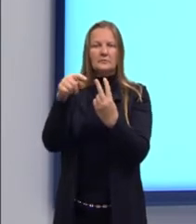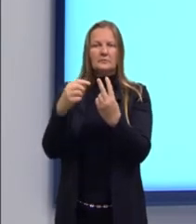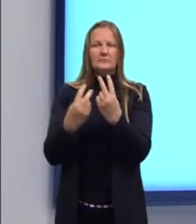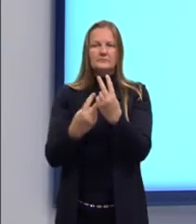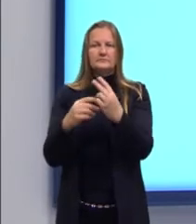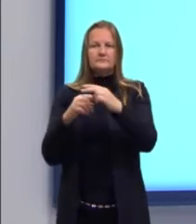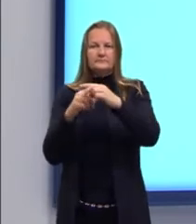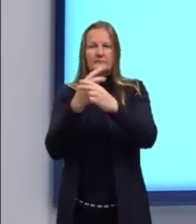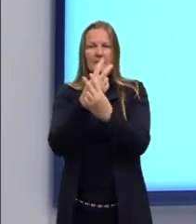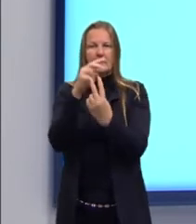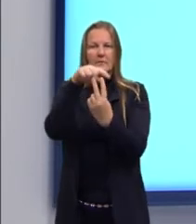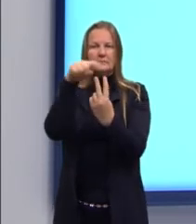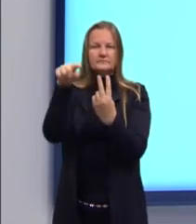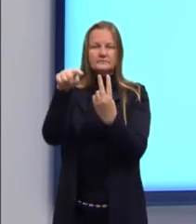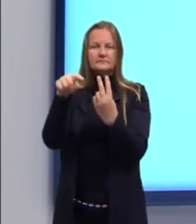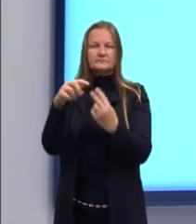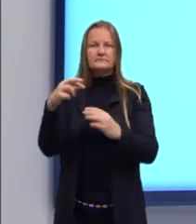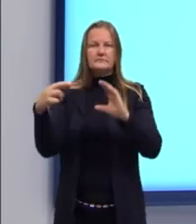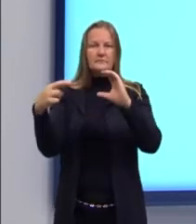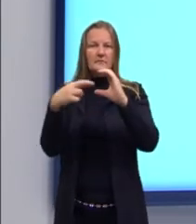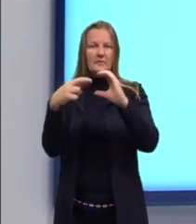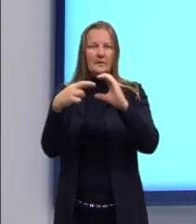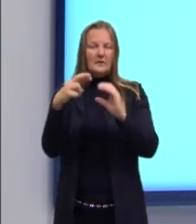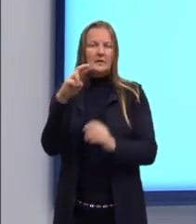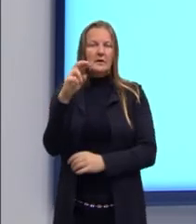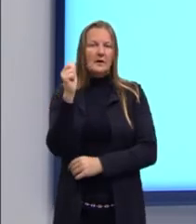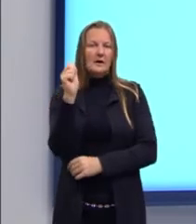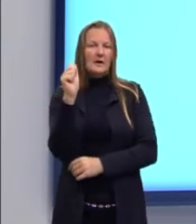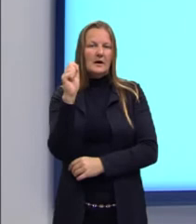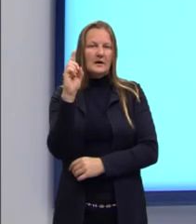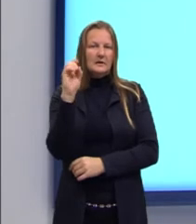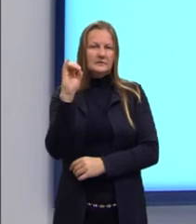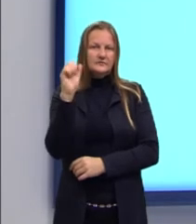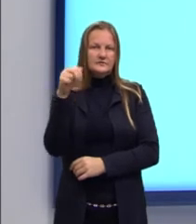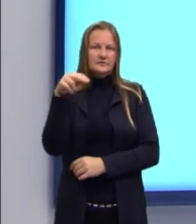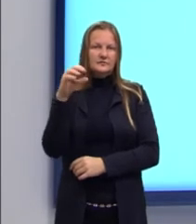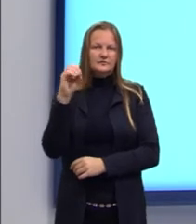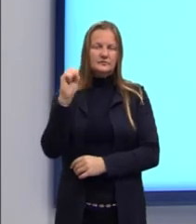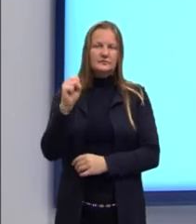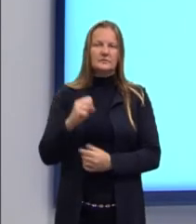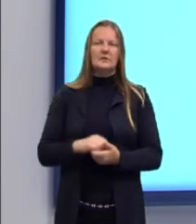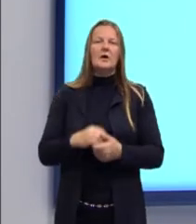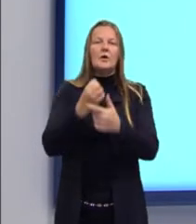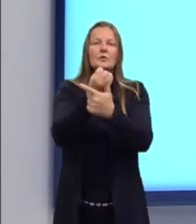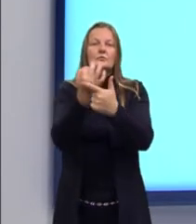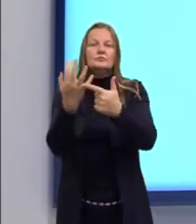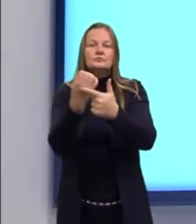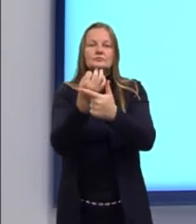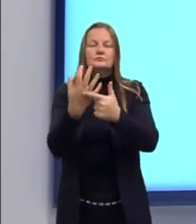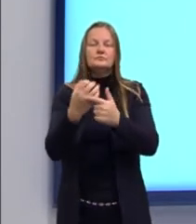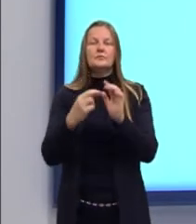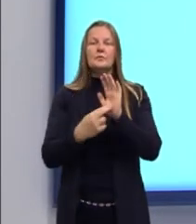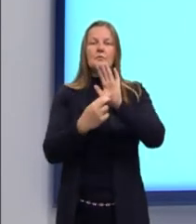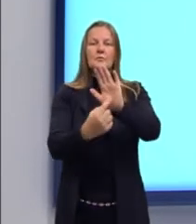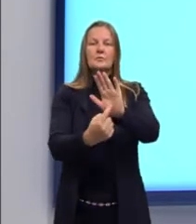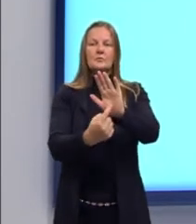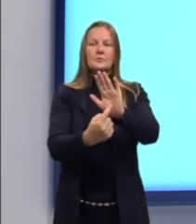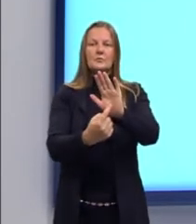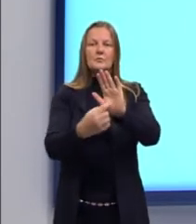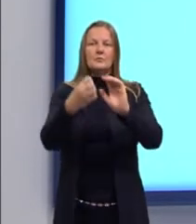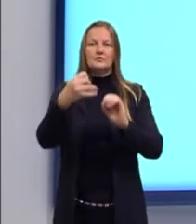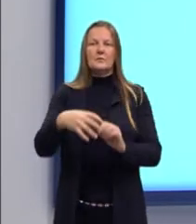por diante Então são valores em radianos a expressão algébrica que representa as posições